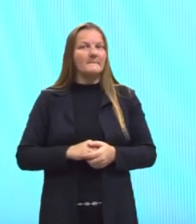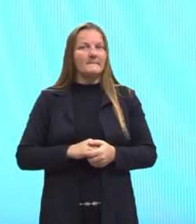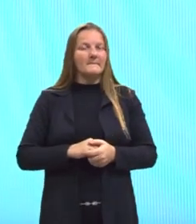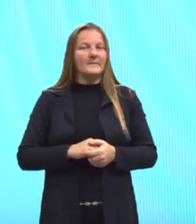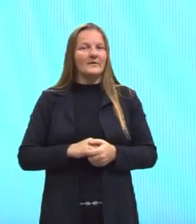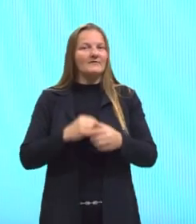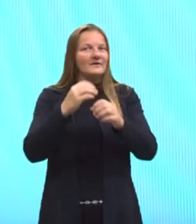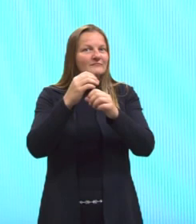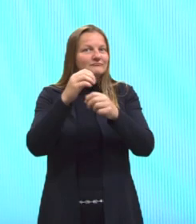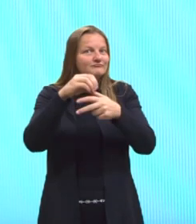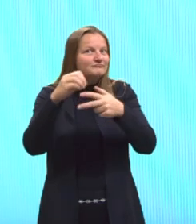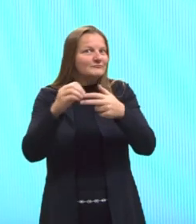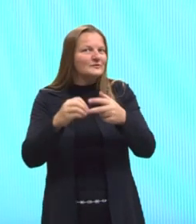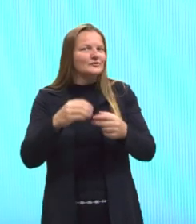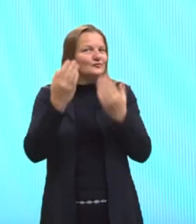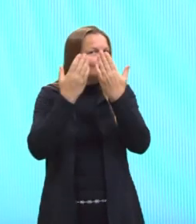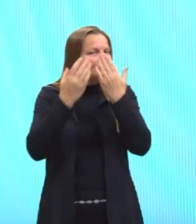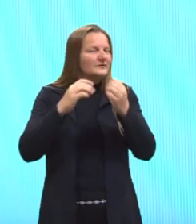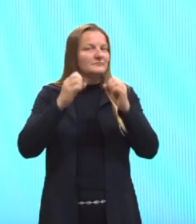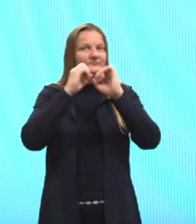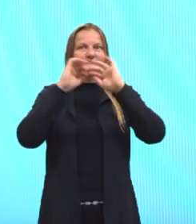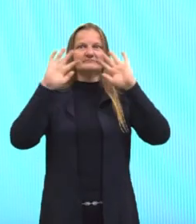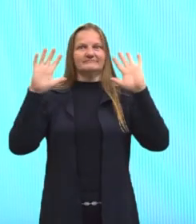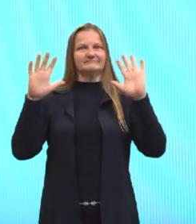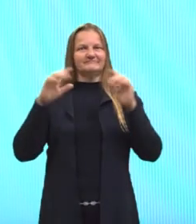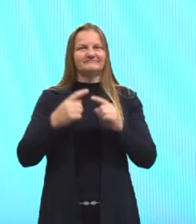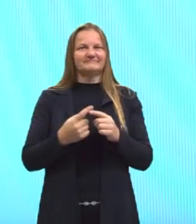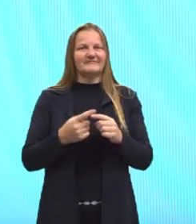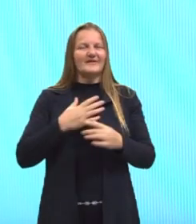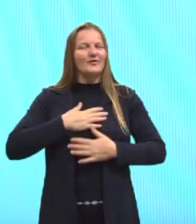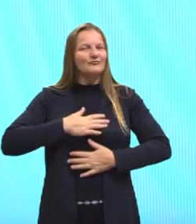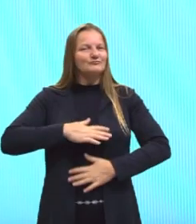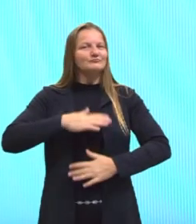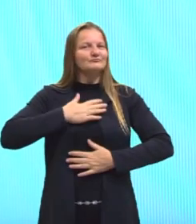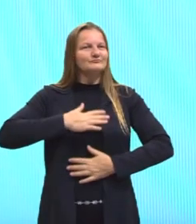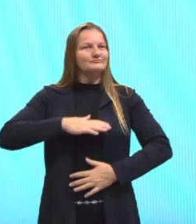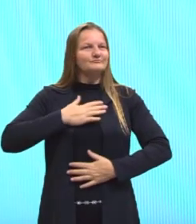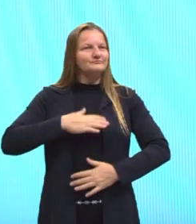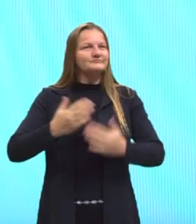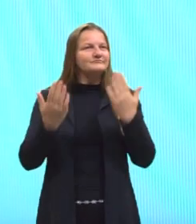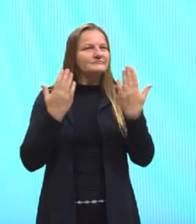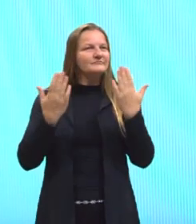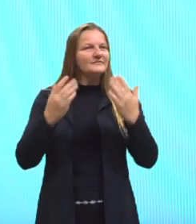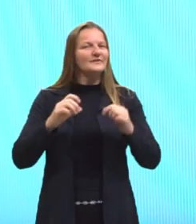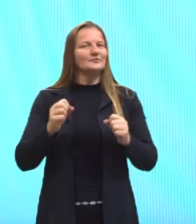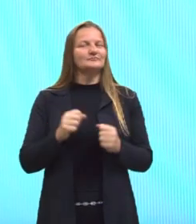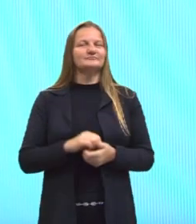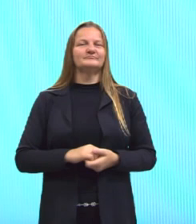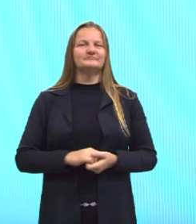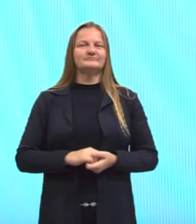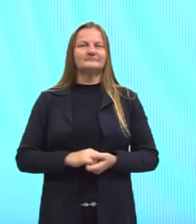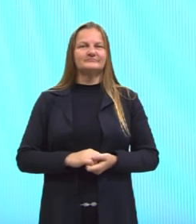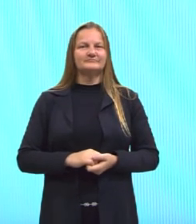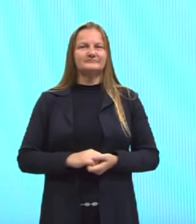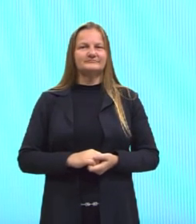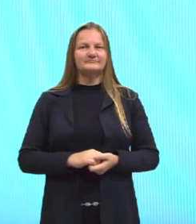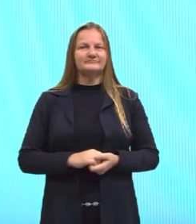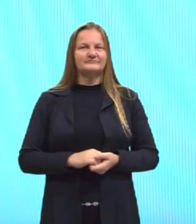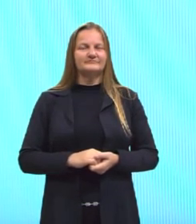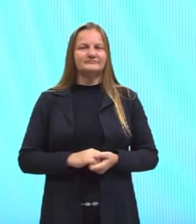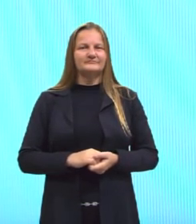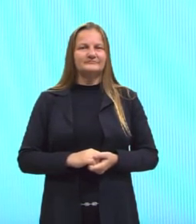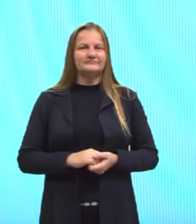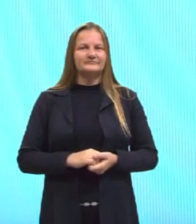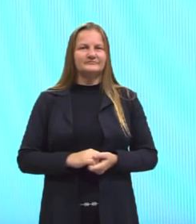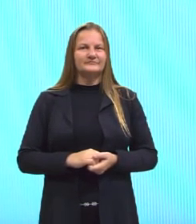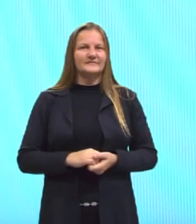a provinha né com dúvida vai com ela mais tranquilo né tenta sanar essas dúvidas aí para ti não ficar um